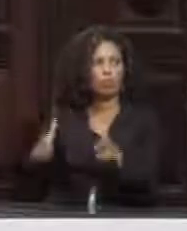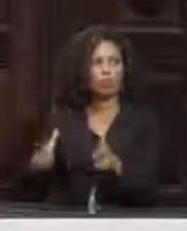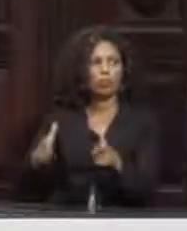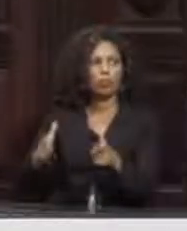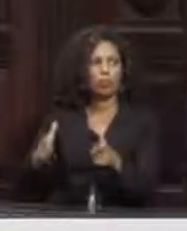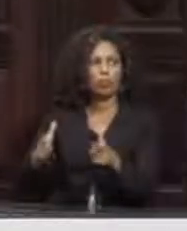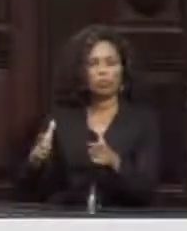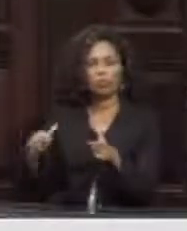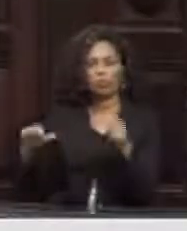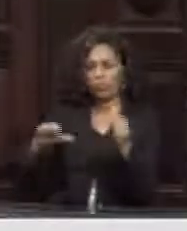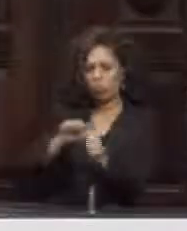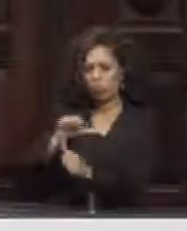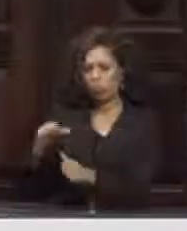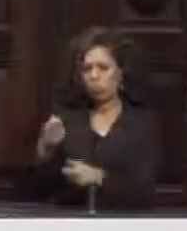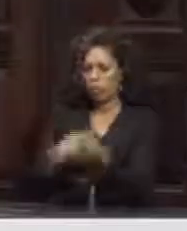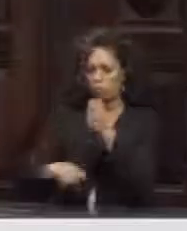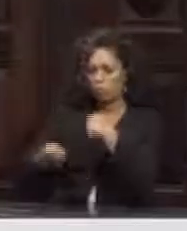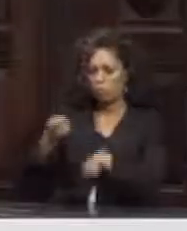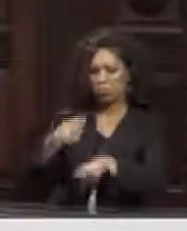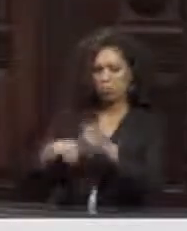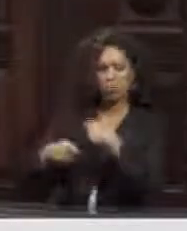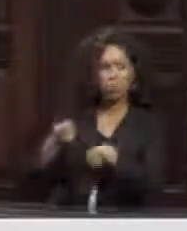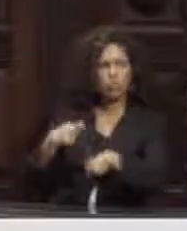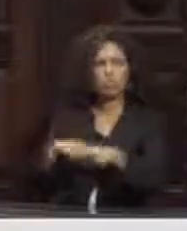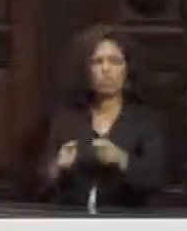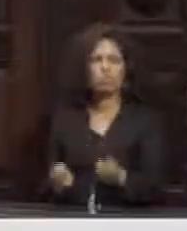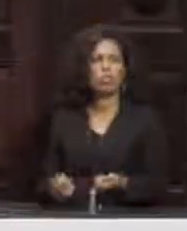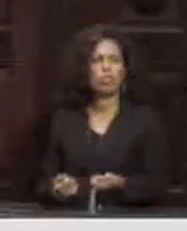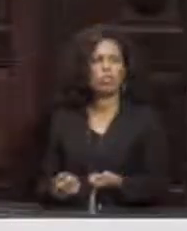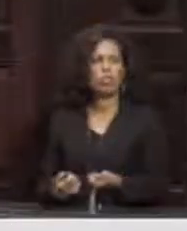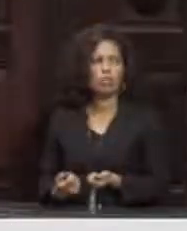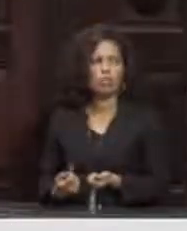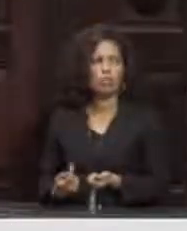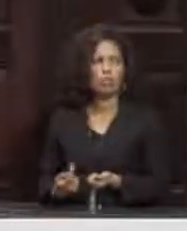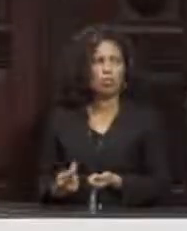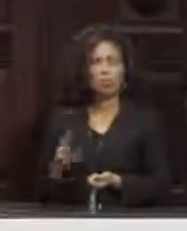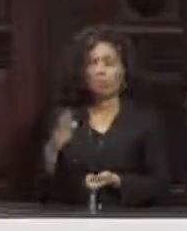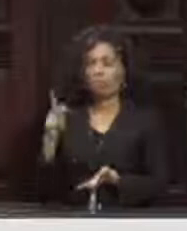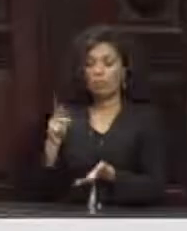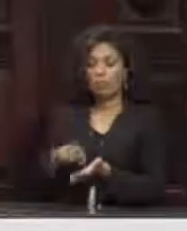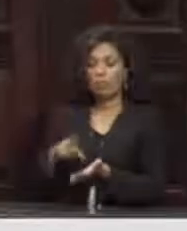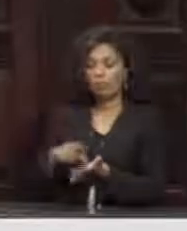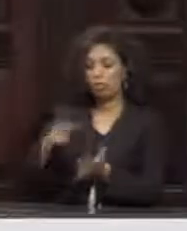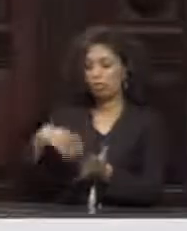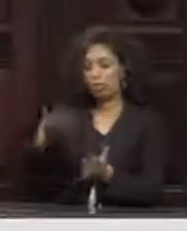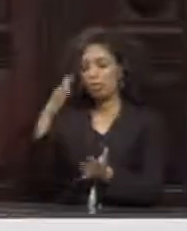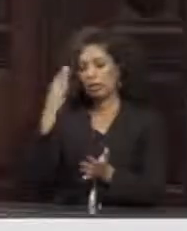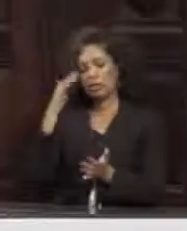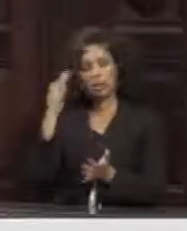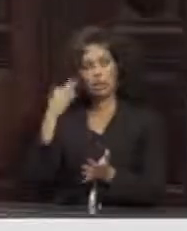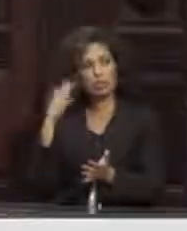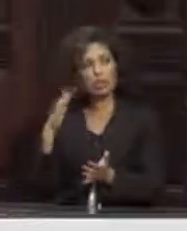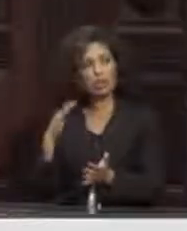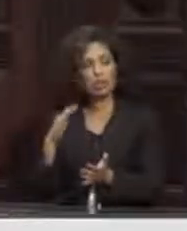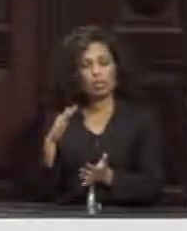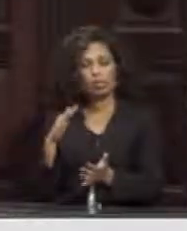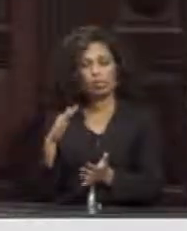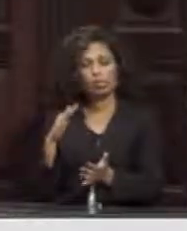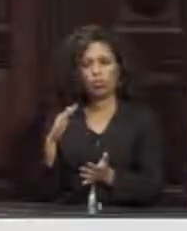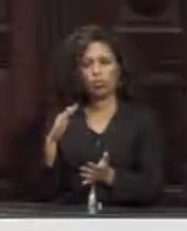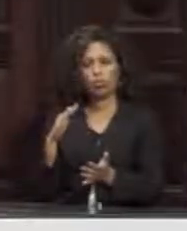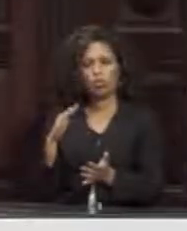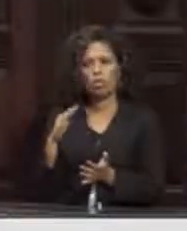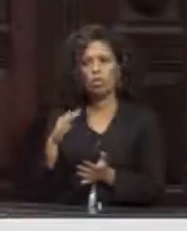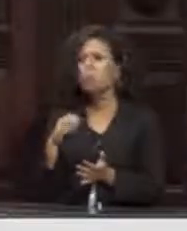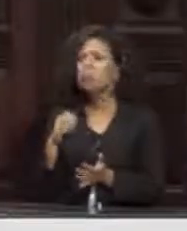reestruturação administrativa. Na verdade, todos nós já tomamos conhecimento. Quais são as empresas